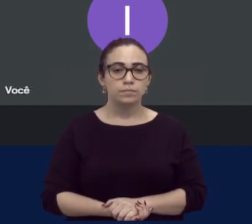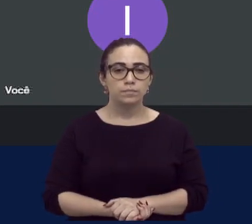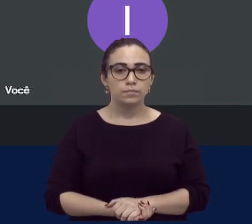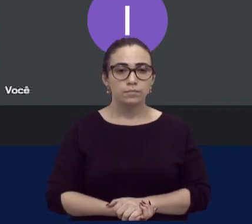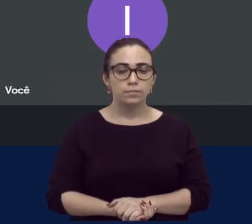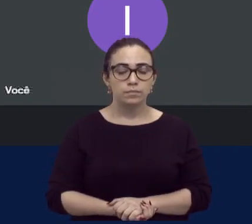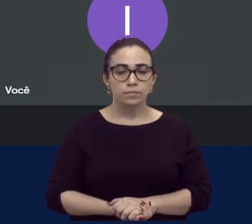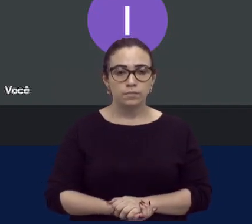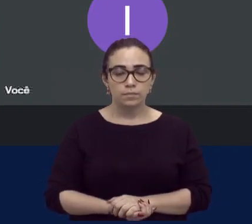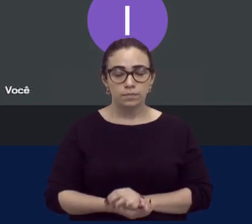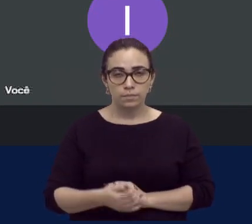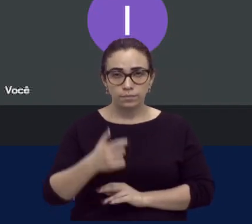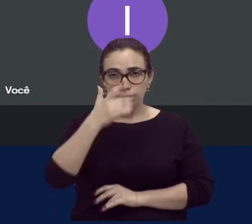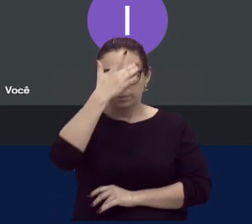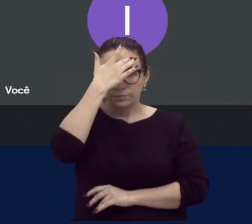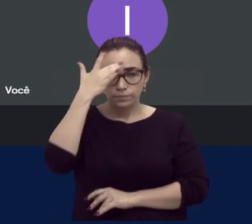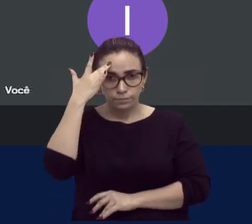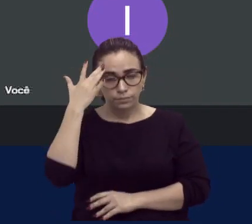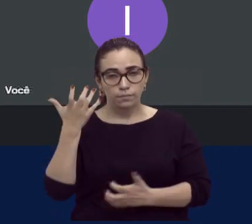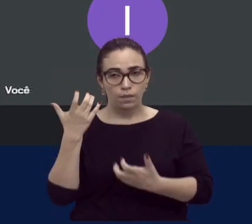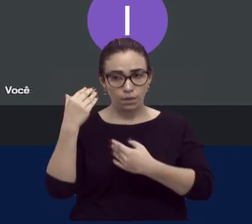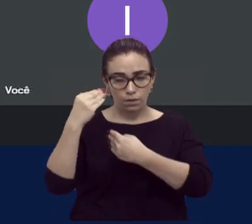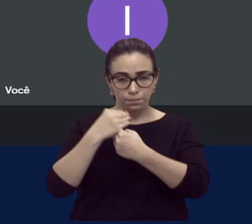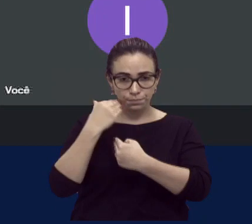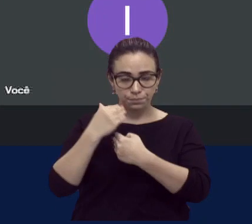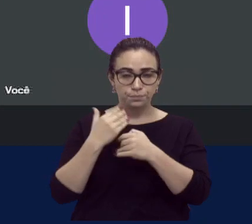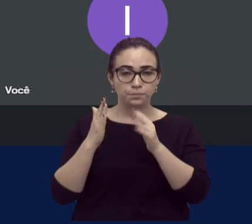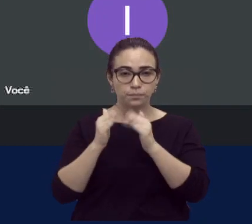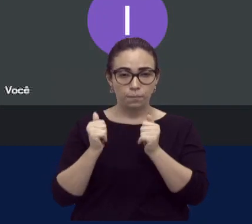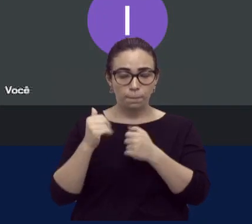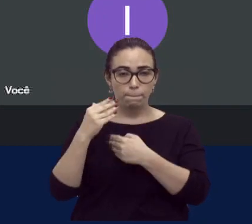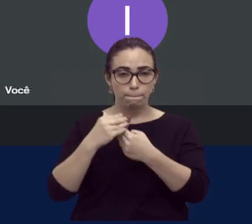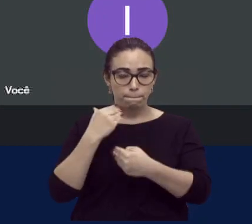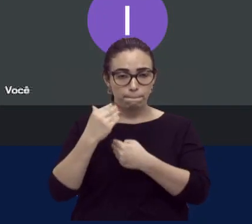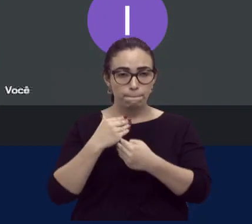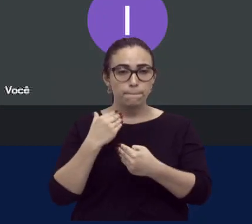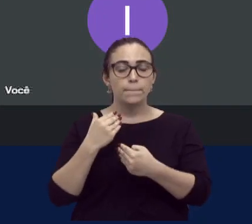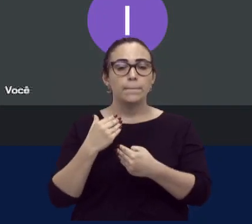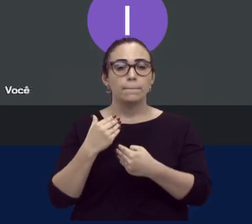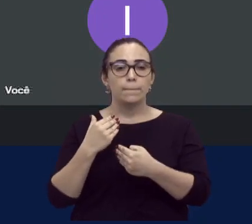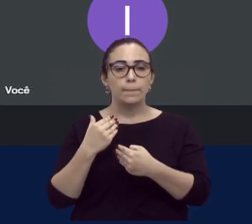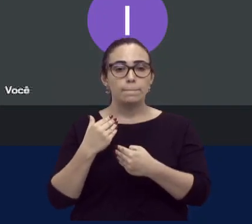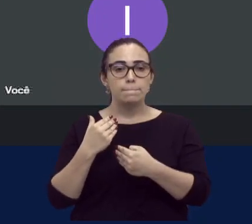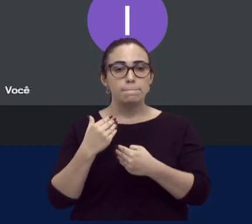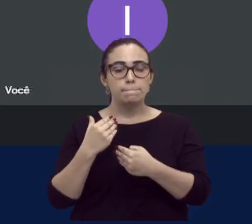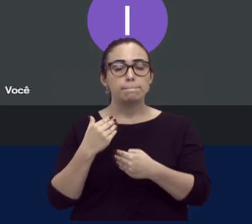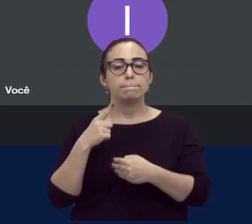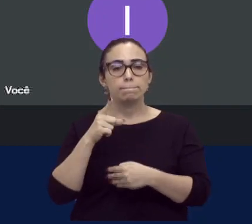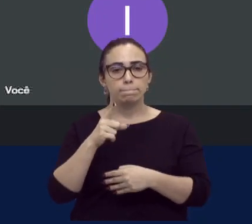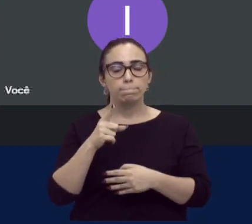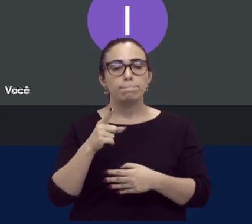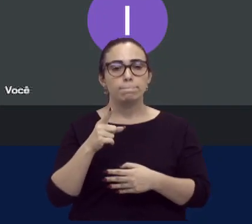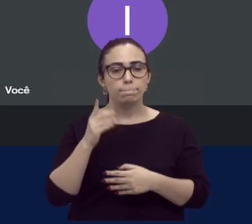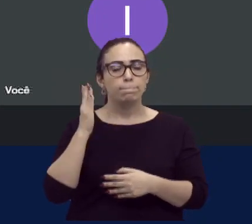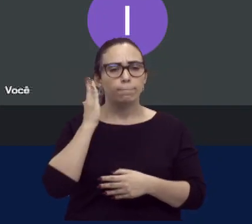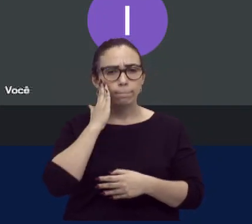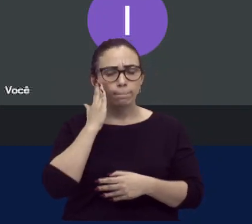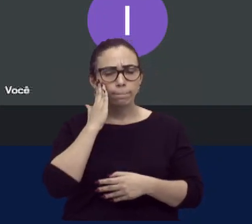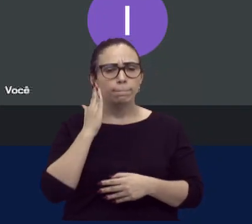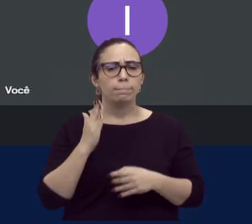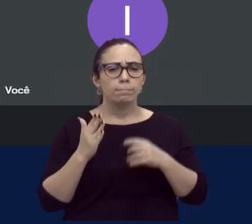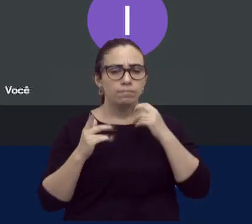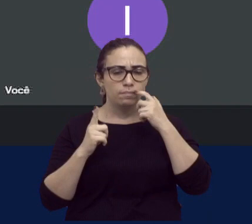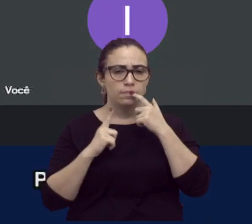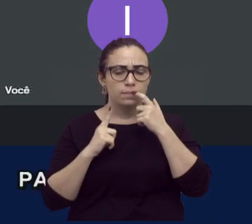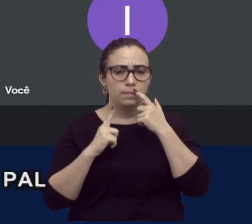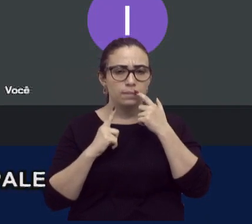um conselho e ela realmente lhe pede o conselho e você sente isso, cai nas regras de que toda regra tem uma exceção. Claro